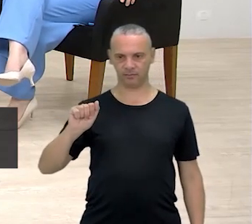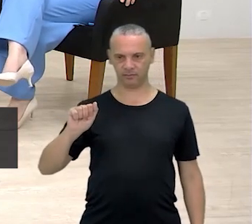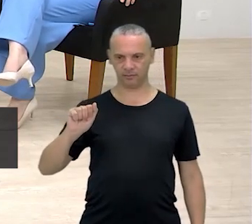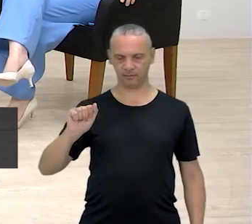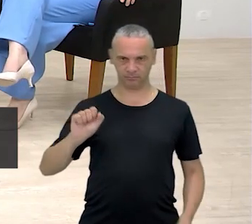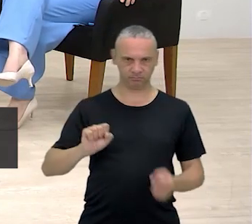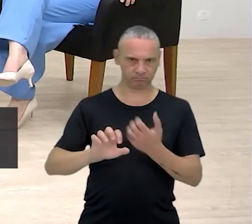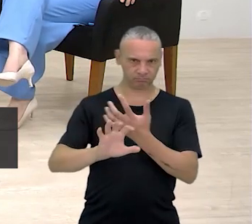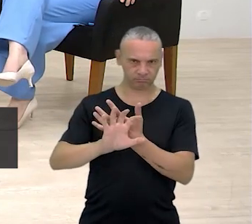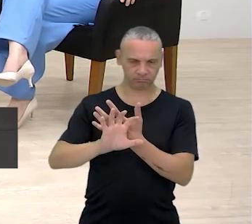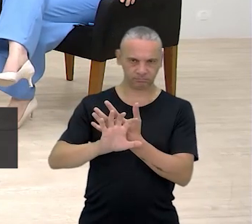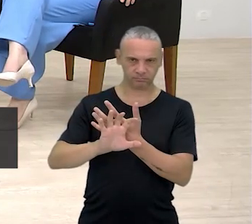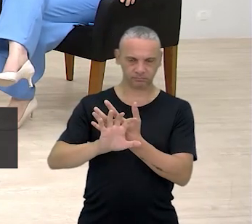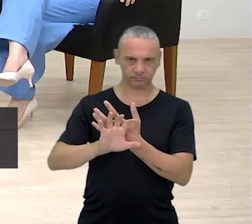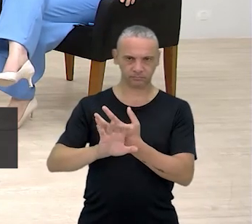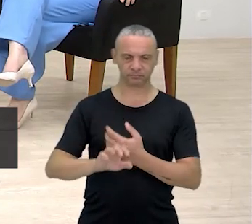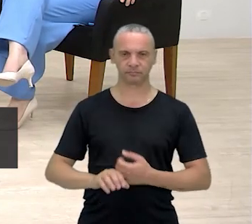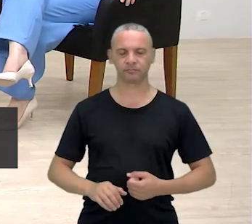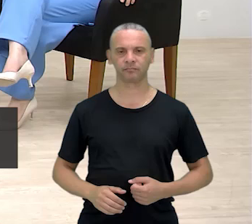aí?